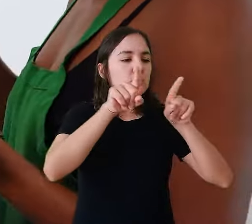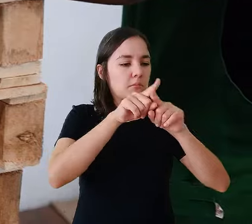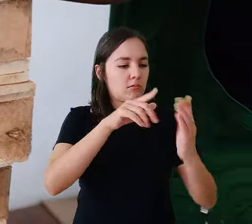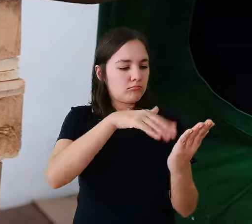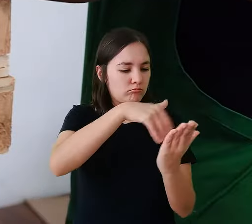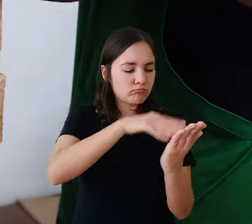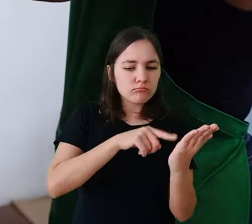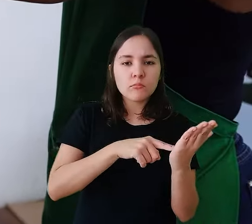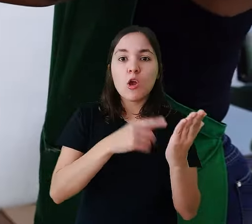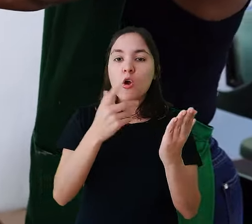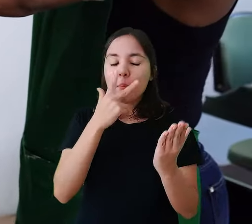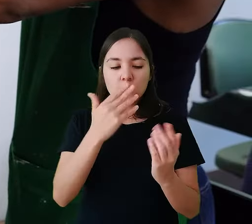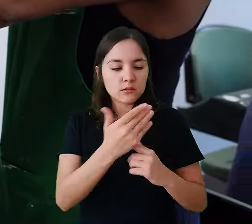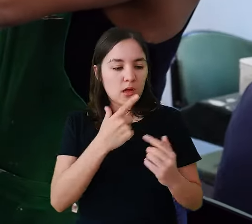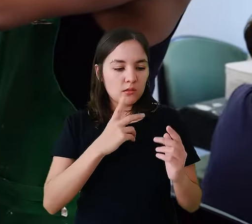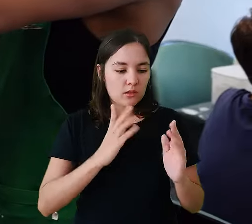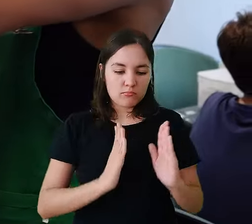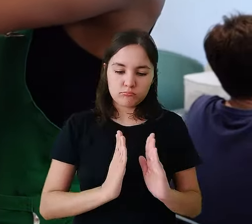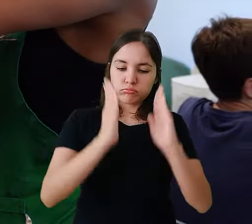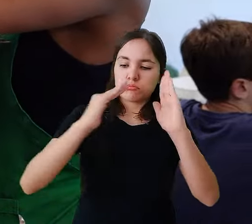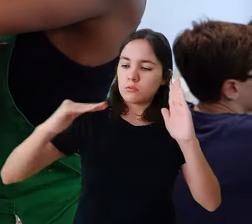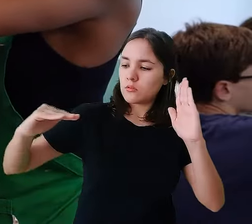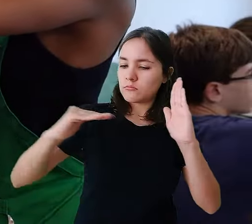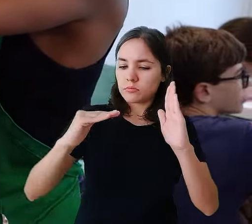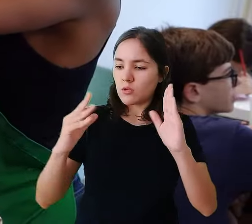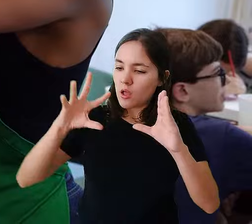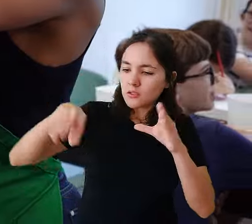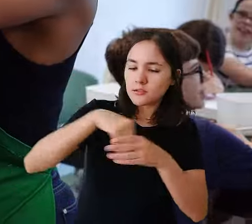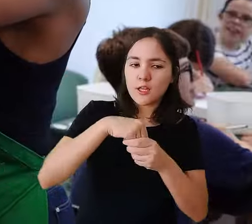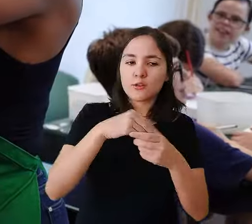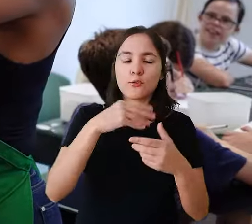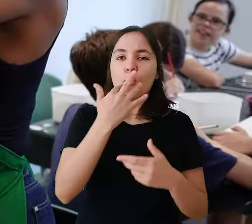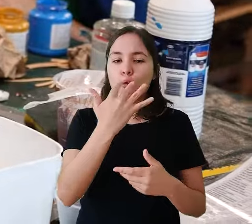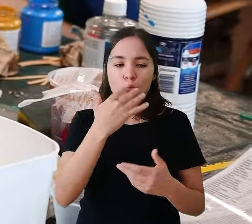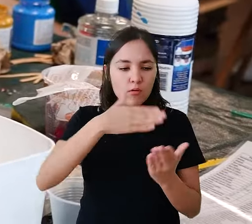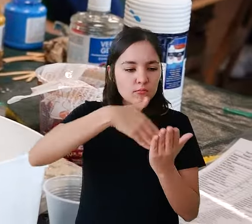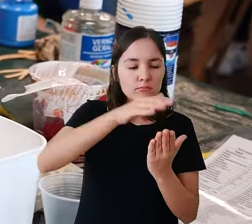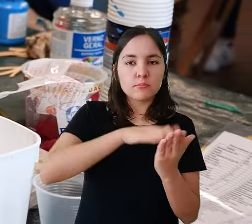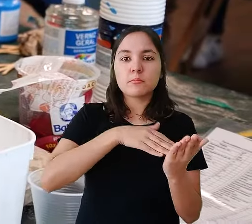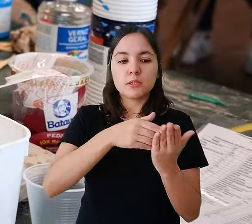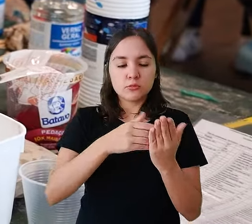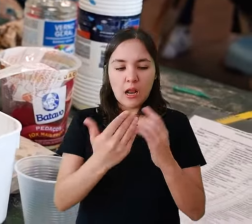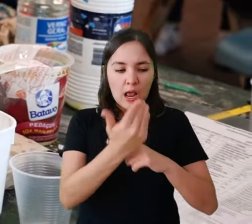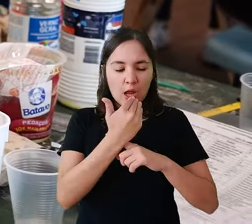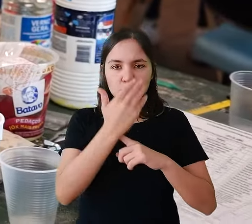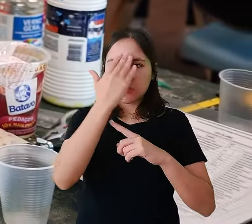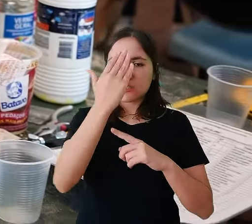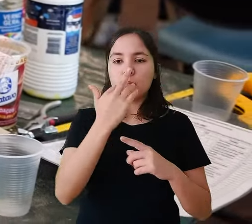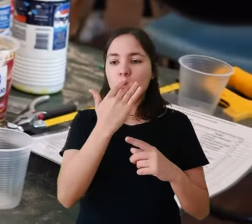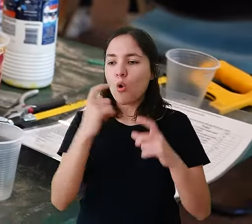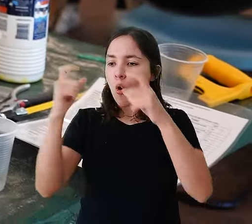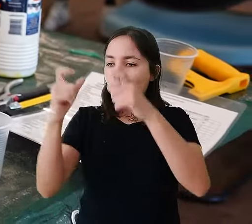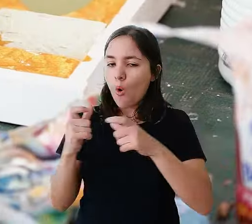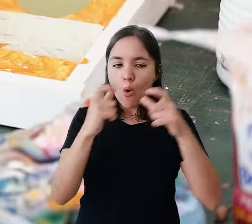pinturas, essa junção cria linhas verticais e horizontais que ele já incorpora na pintura e vai usando como quadrantes para determinar